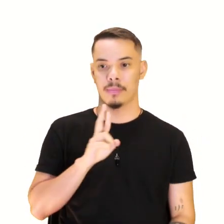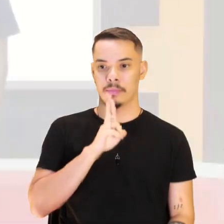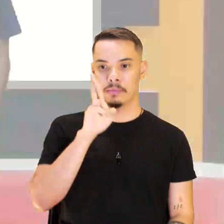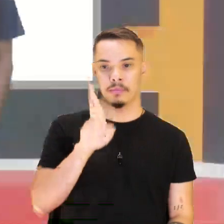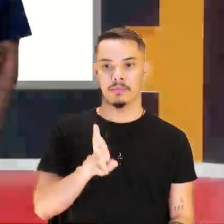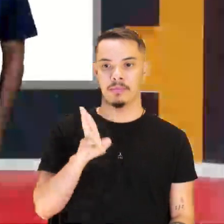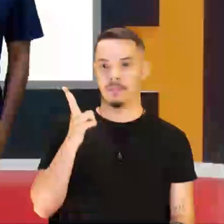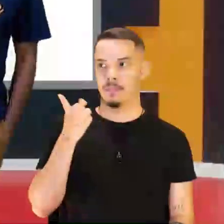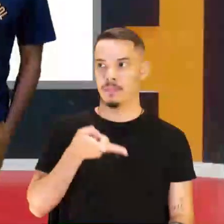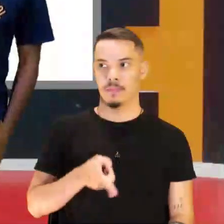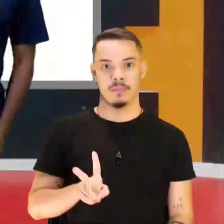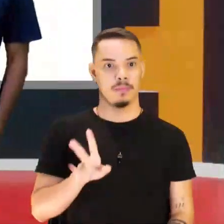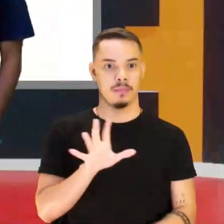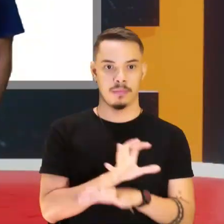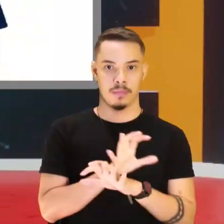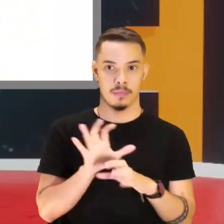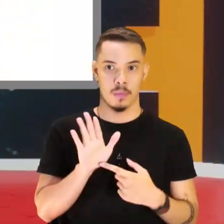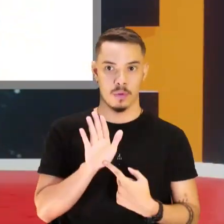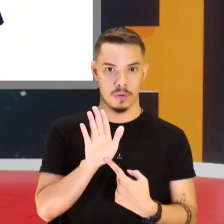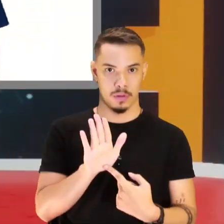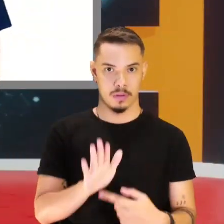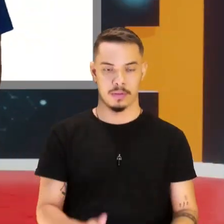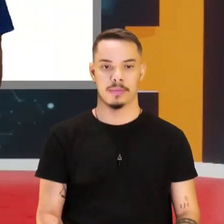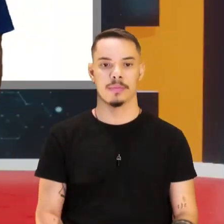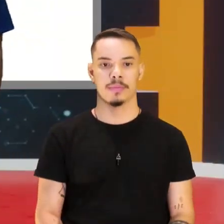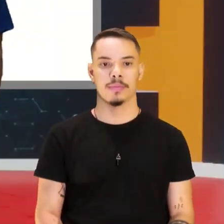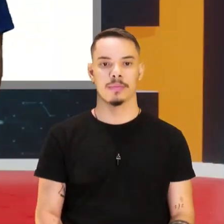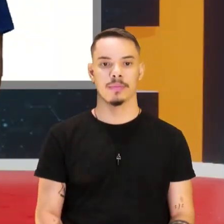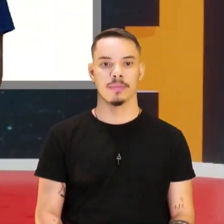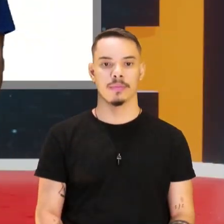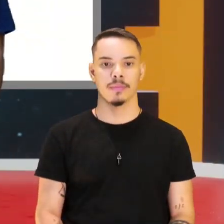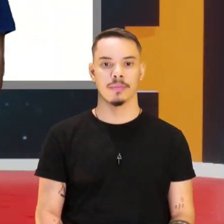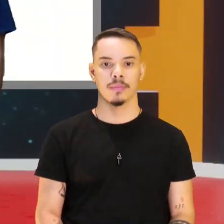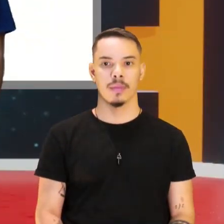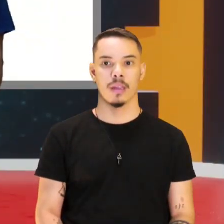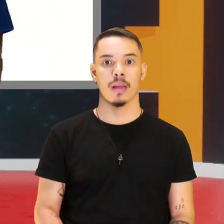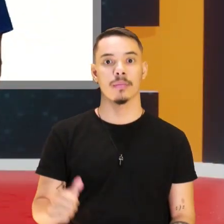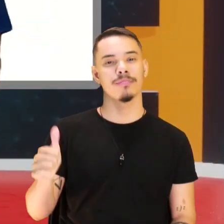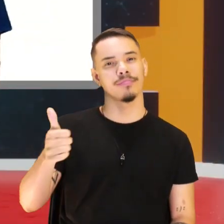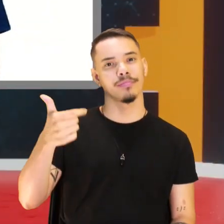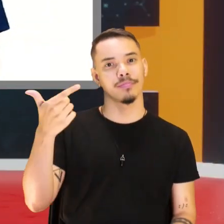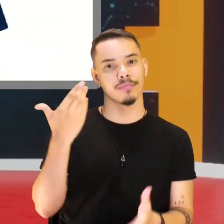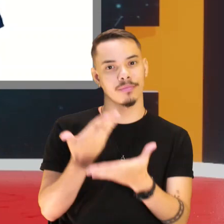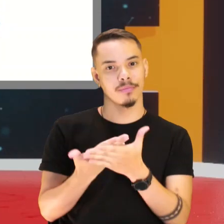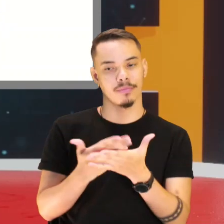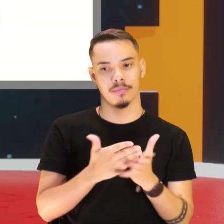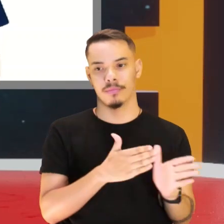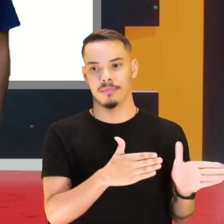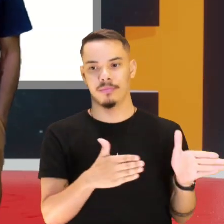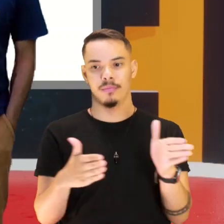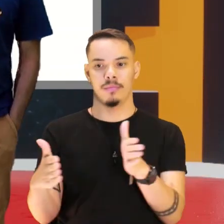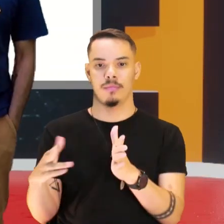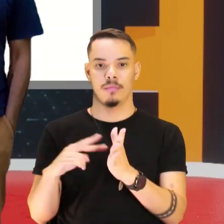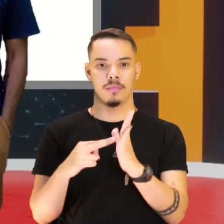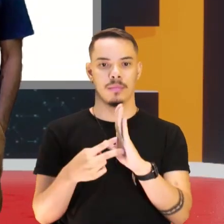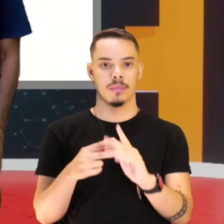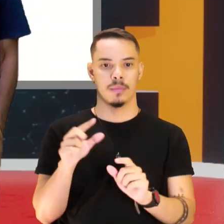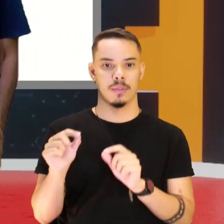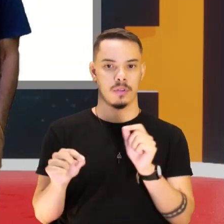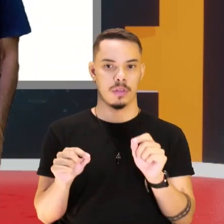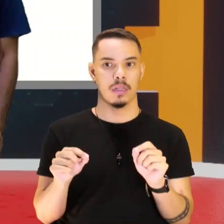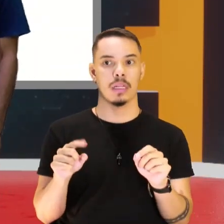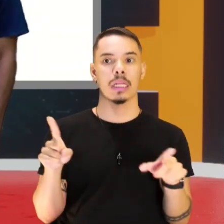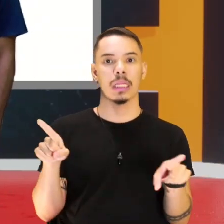sempre constante. É isso que a gente quer mostrar para vocês. Lá nas nossas 2 primeiras aulas de sequência, eram sequências, às vezes,